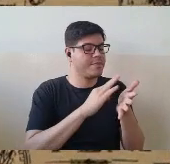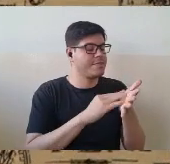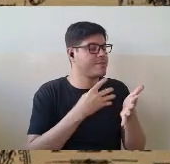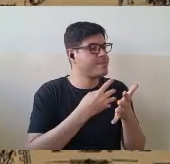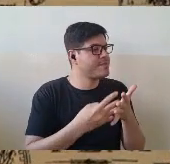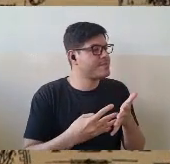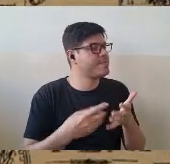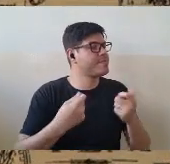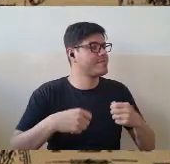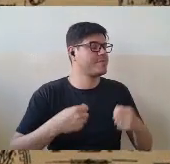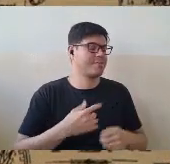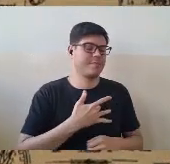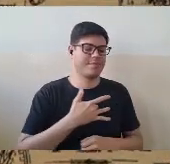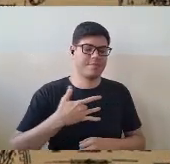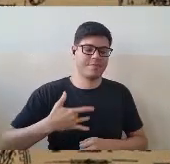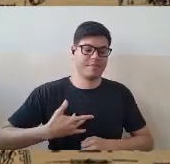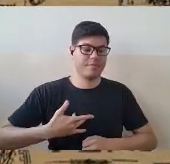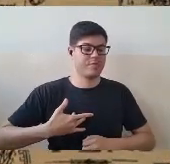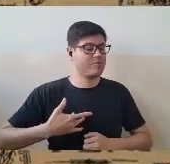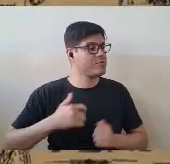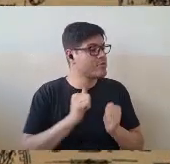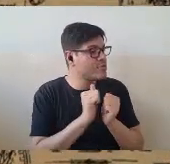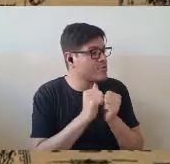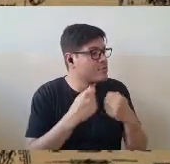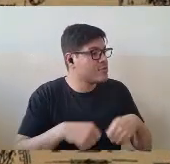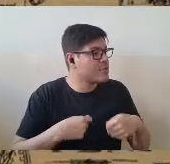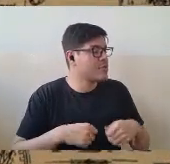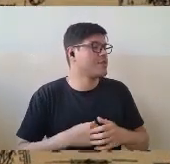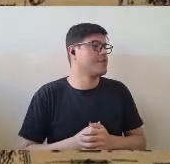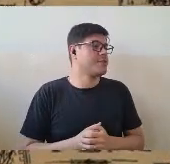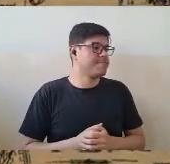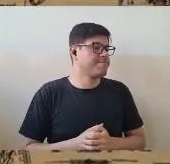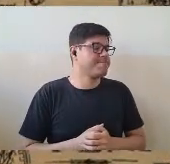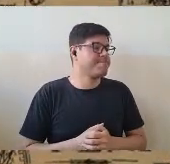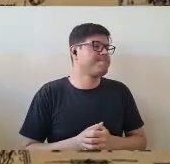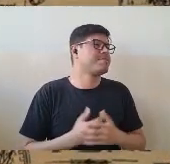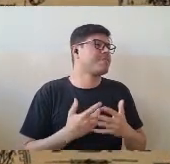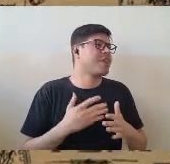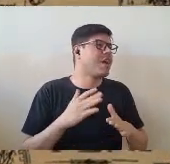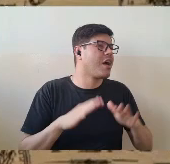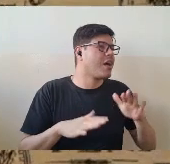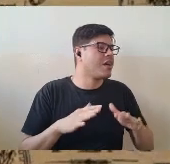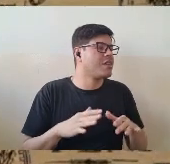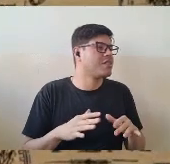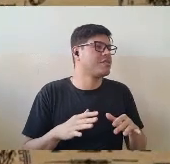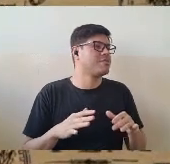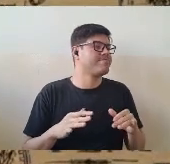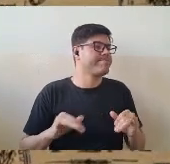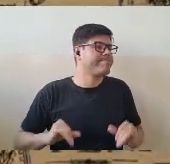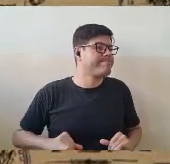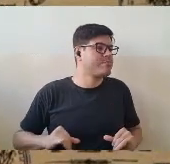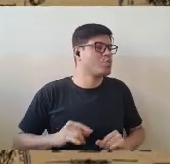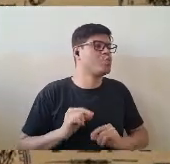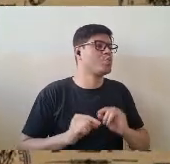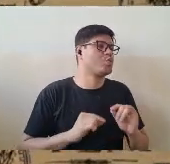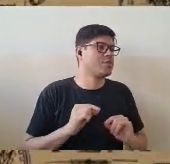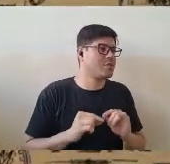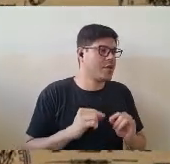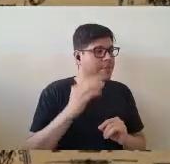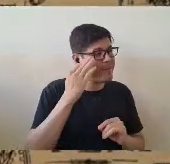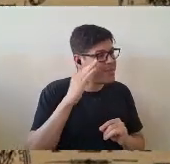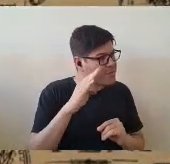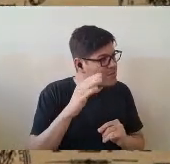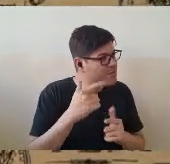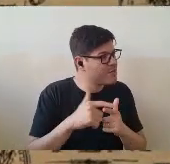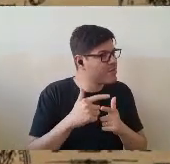juntas, Sim. entendeu? E me é muito dolorido. Hoje eu acho que o problema principal nosso, falar como pediatra,